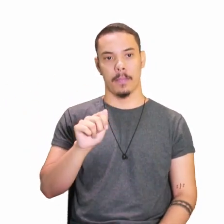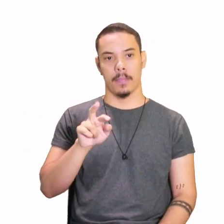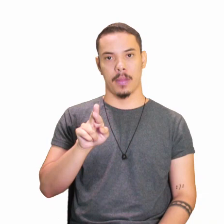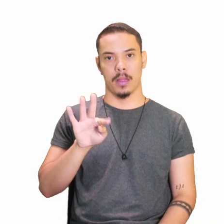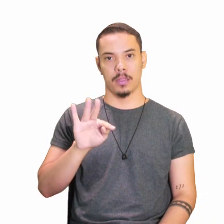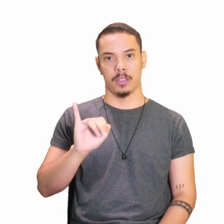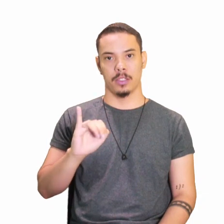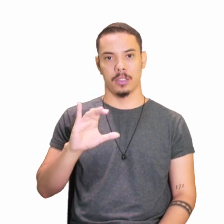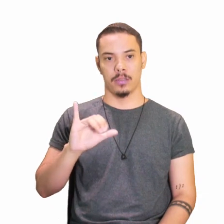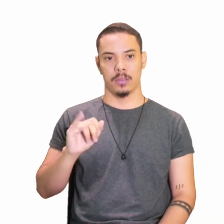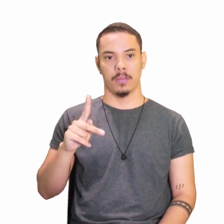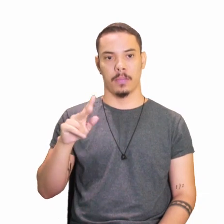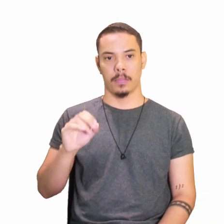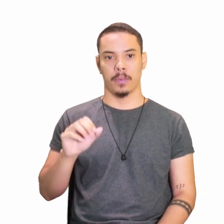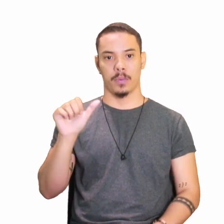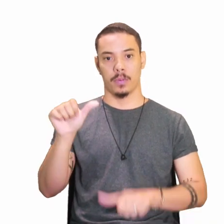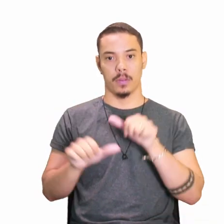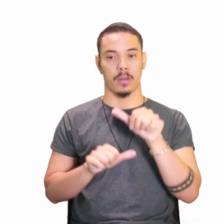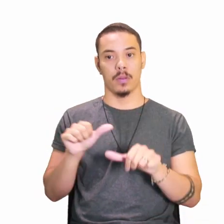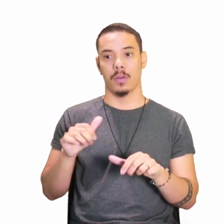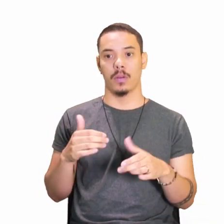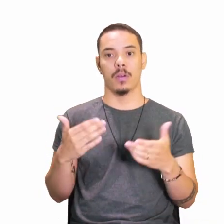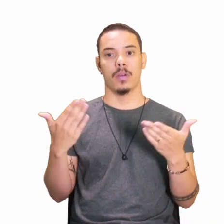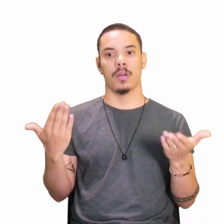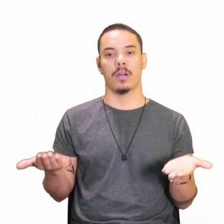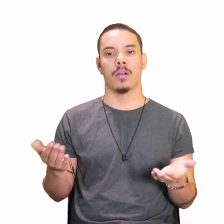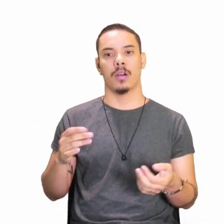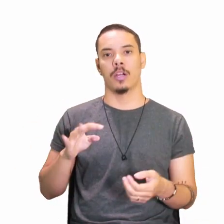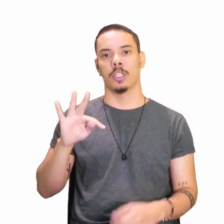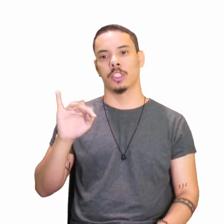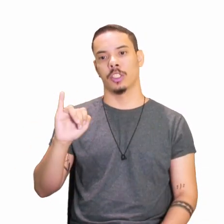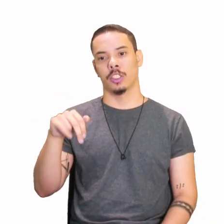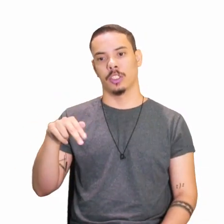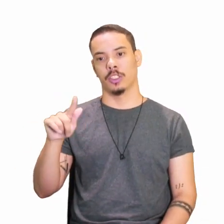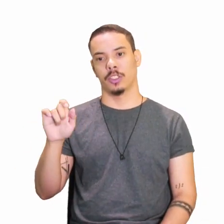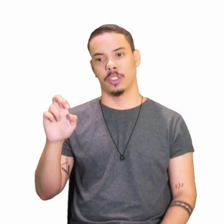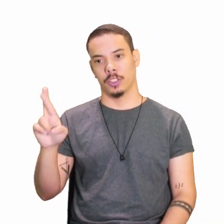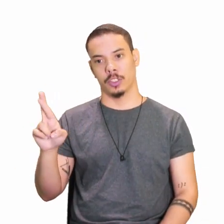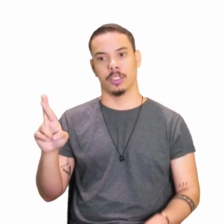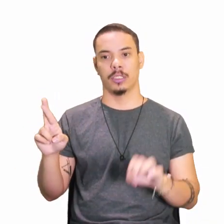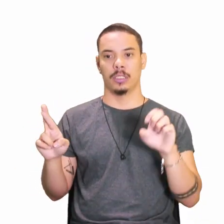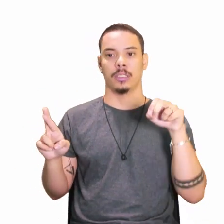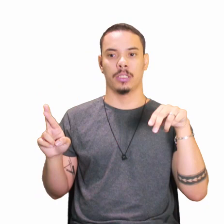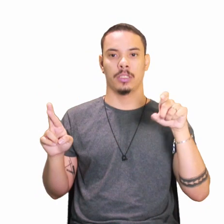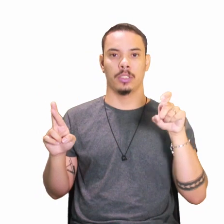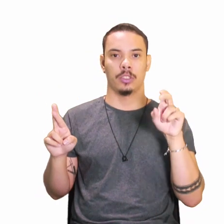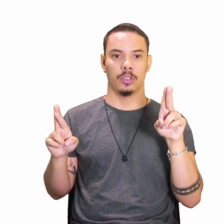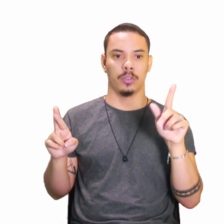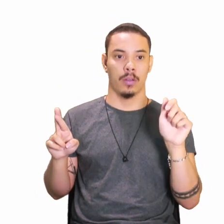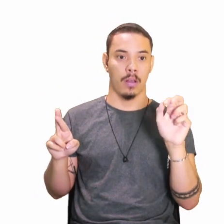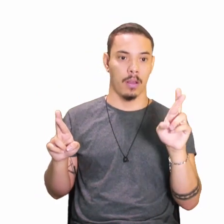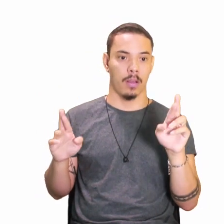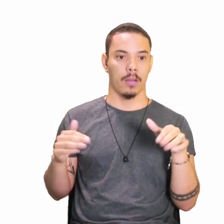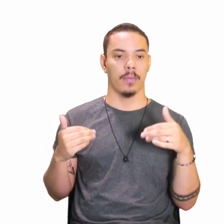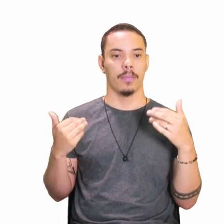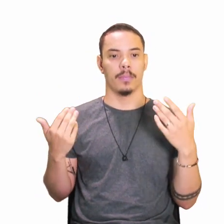expressar tingir e enxugar ó então expresso